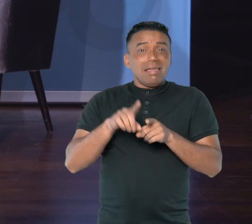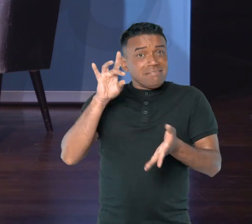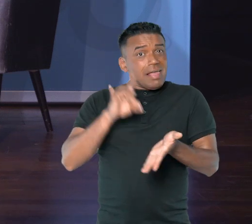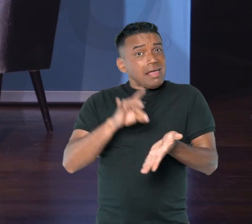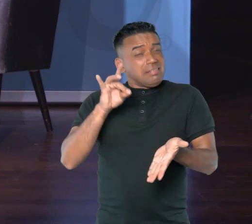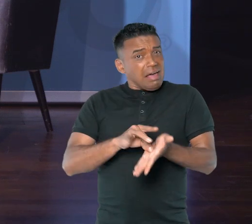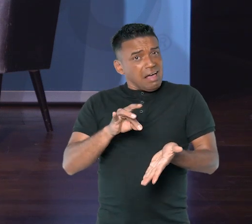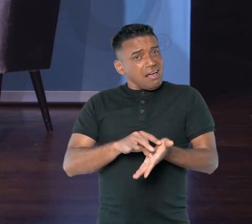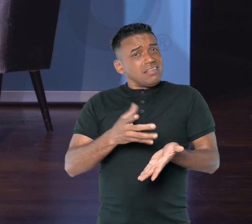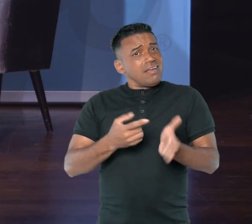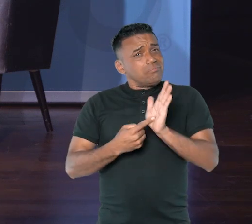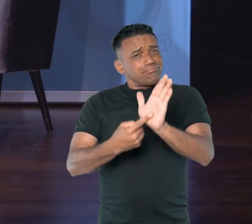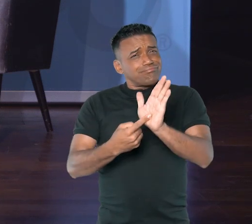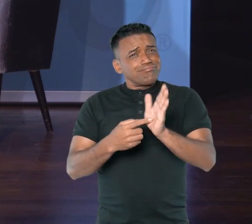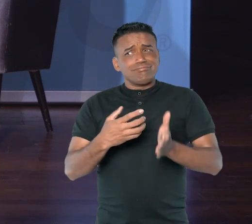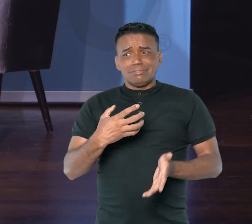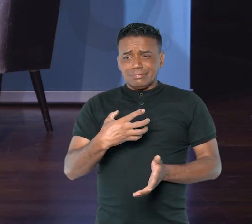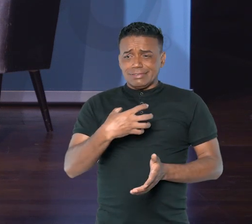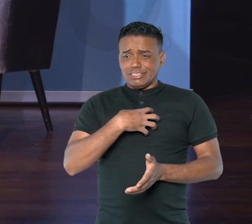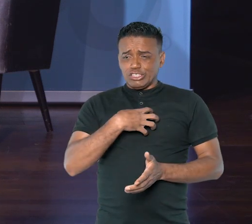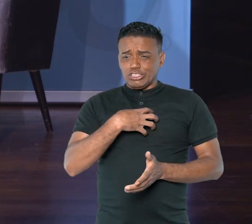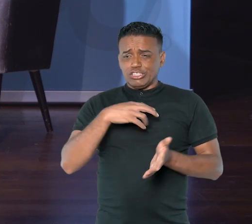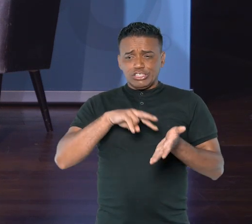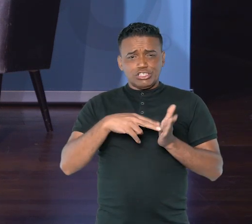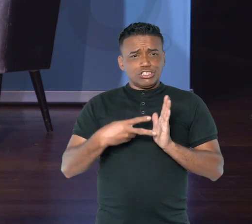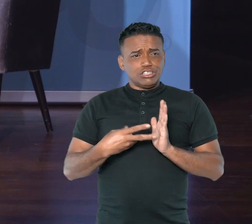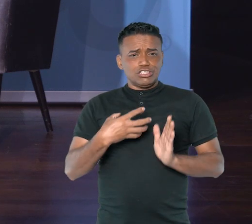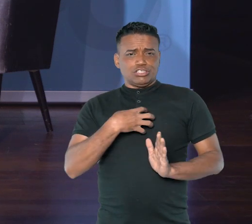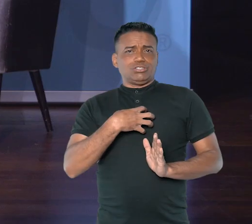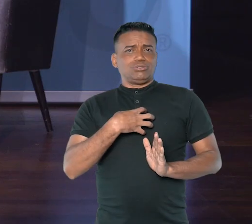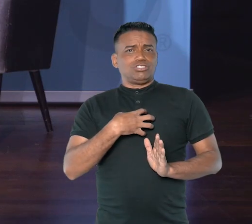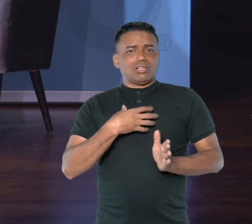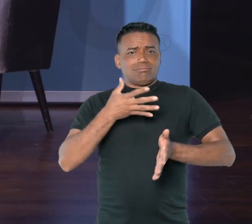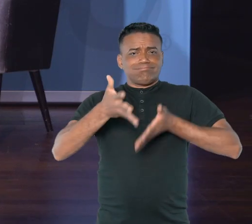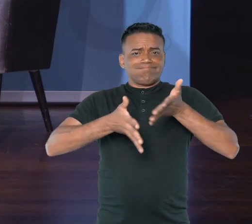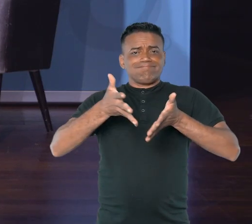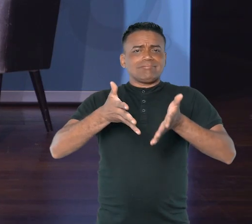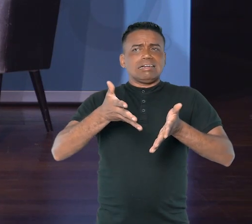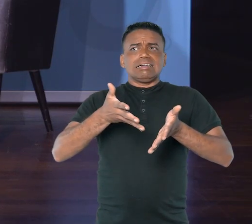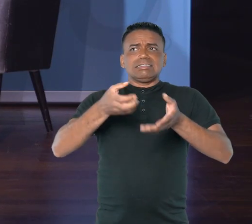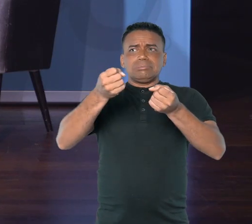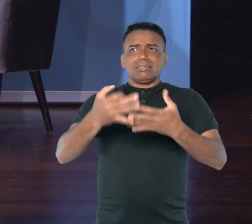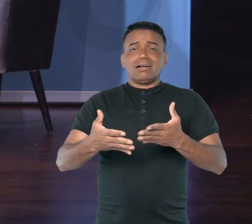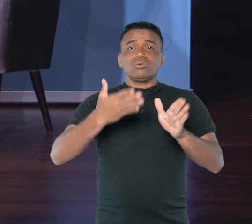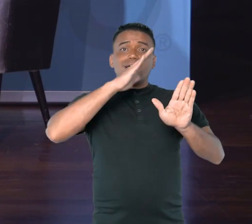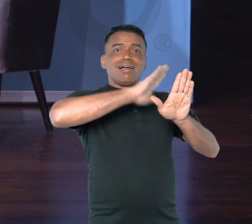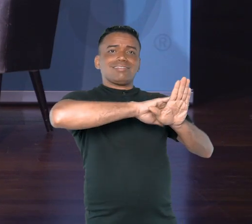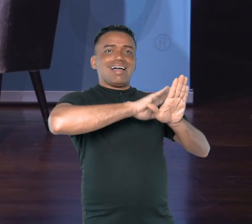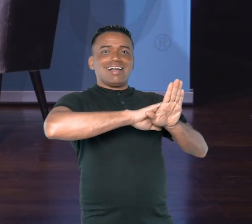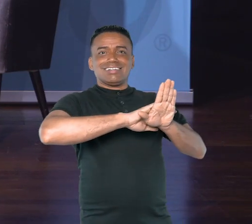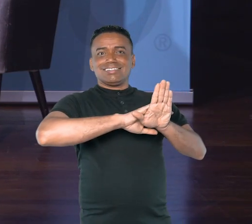verdadeira, eu acho, né? No sentido de estar falando muito do que está por trás da escrita,